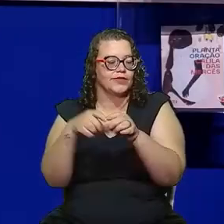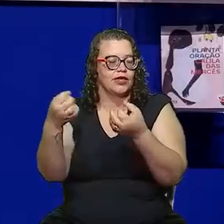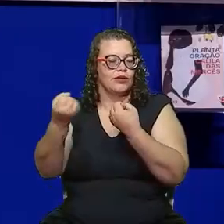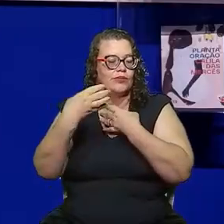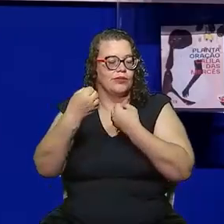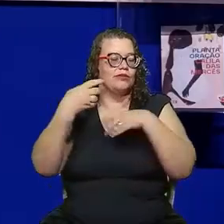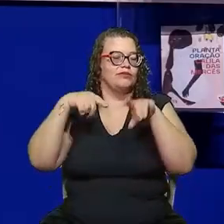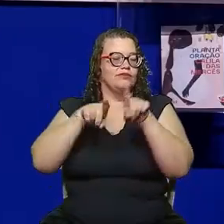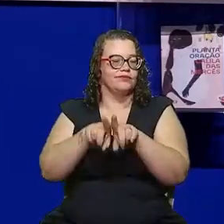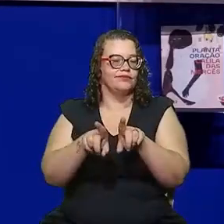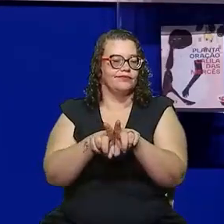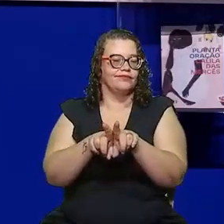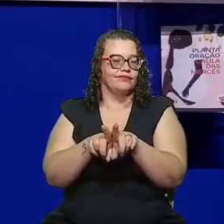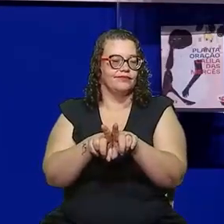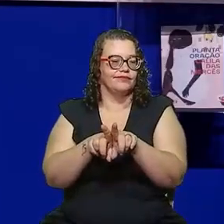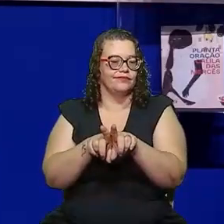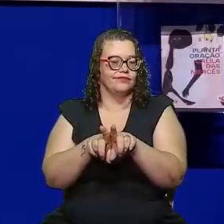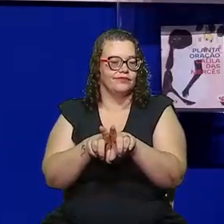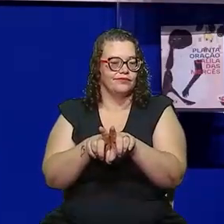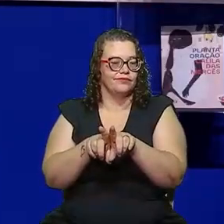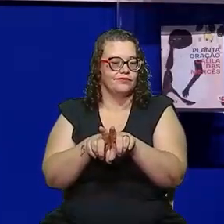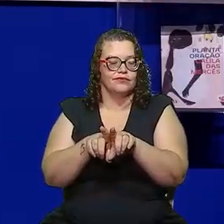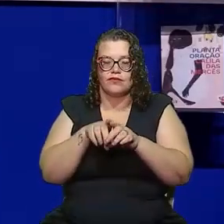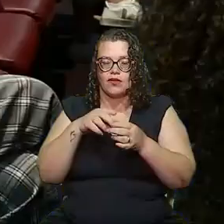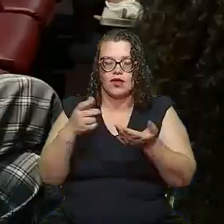livro, ele não é só